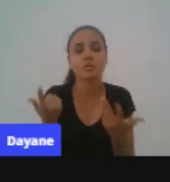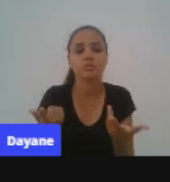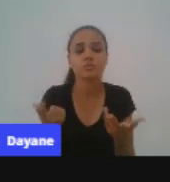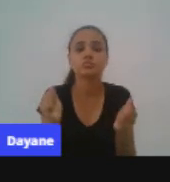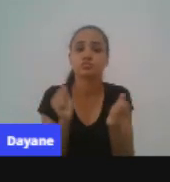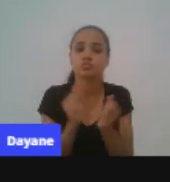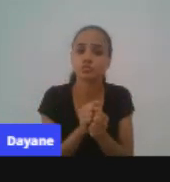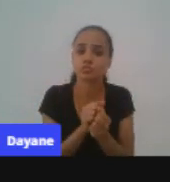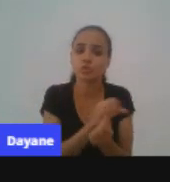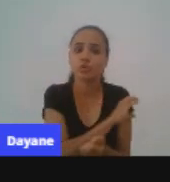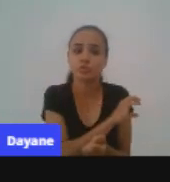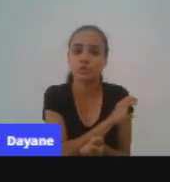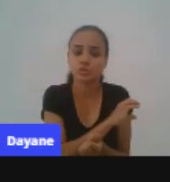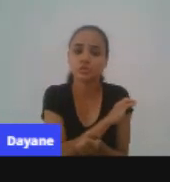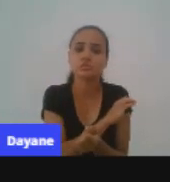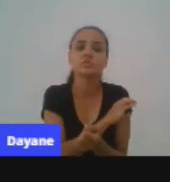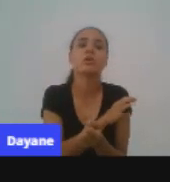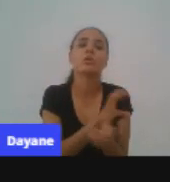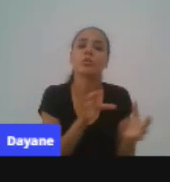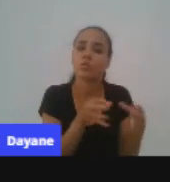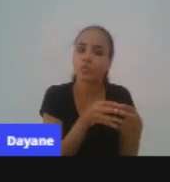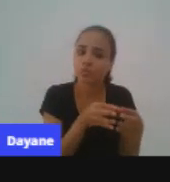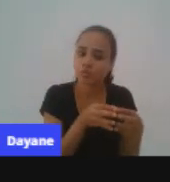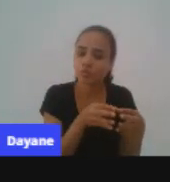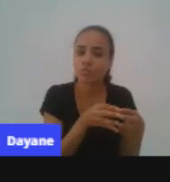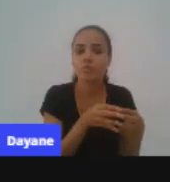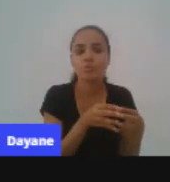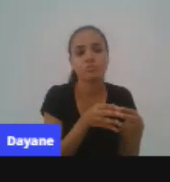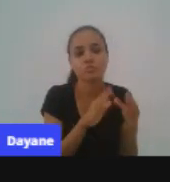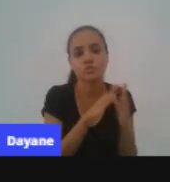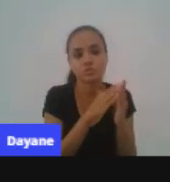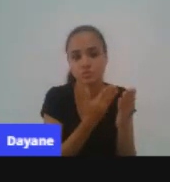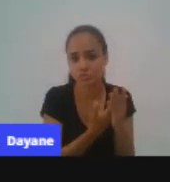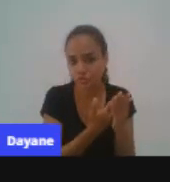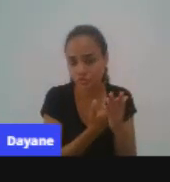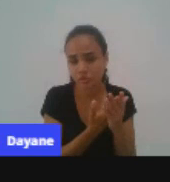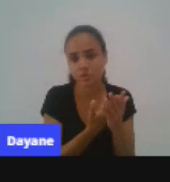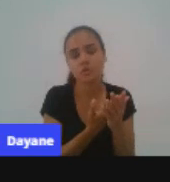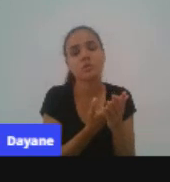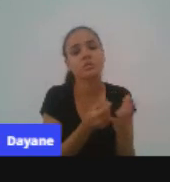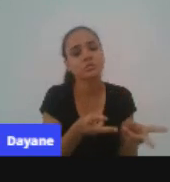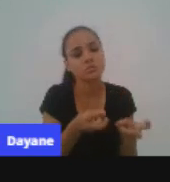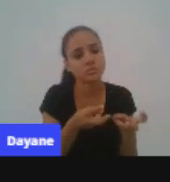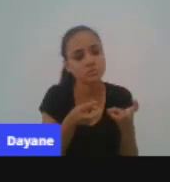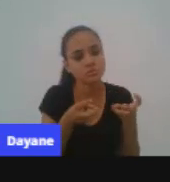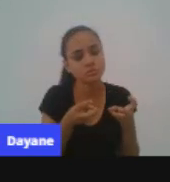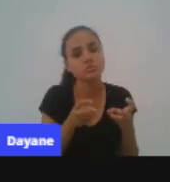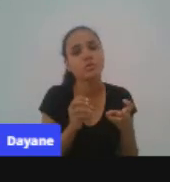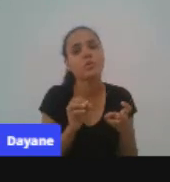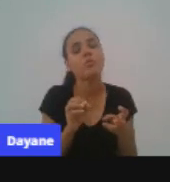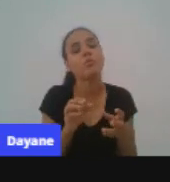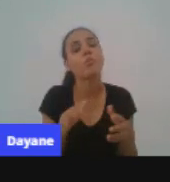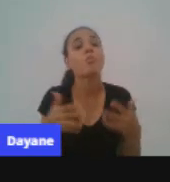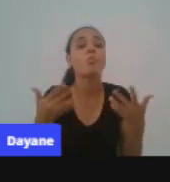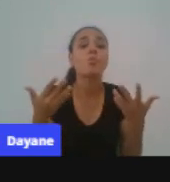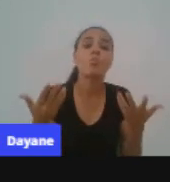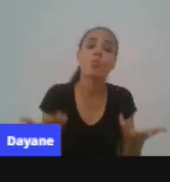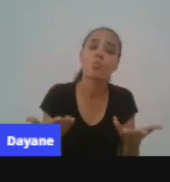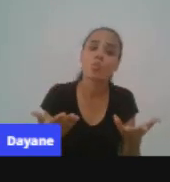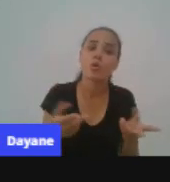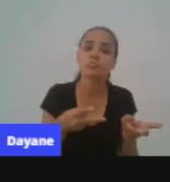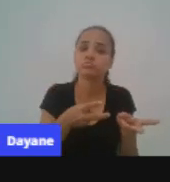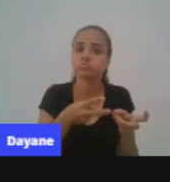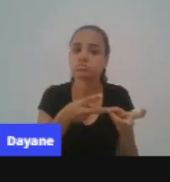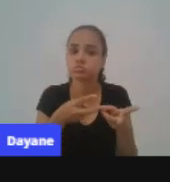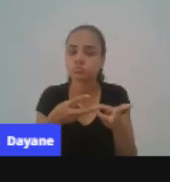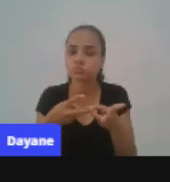gestão escolar, eu verificar quais são os recursos que são indicados por aquela unidade escolar e, dentre essas